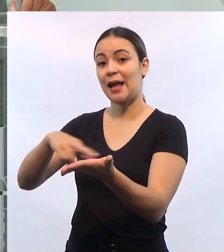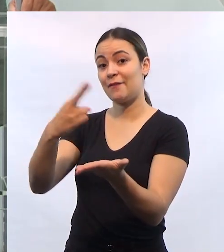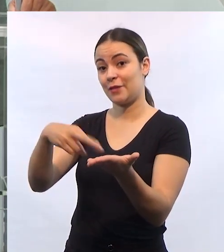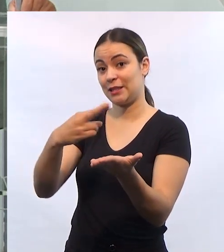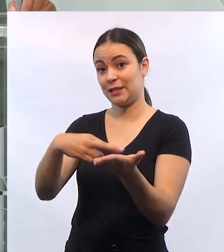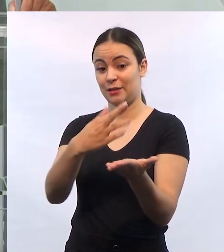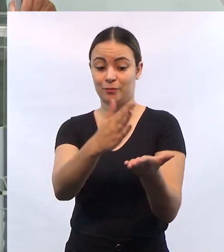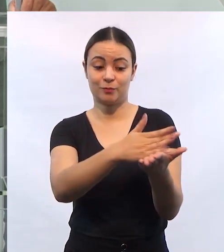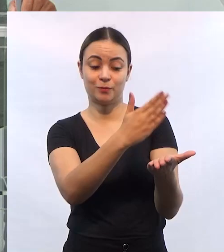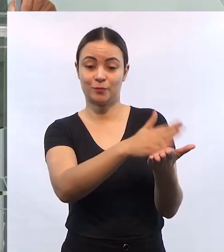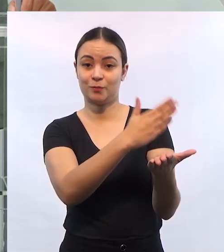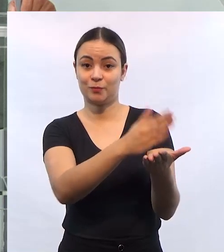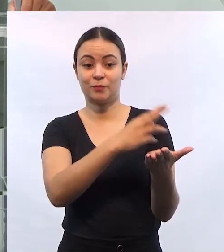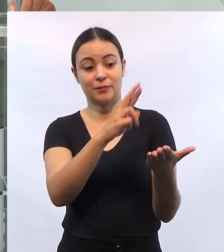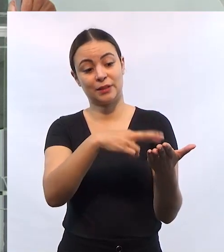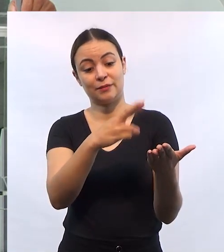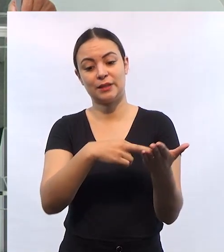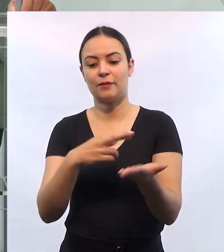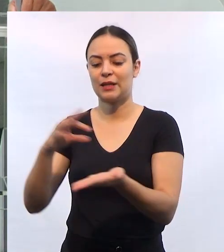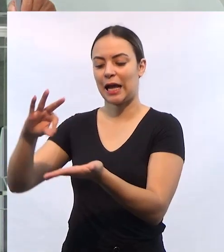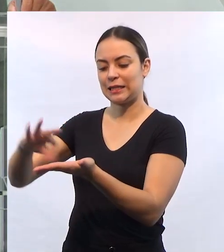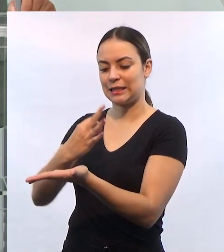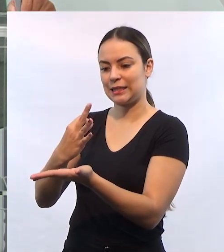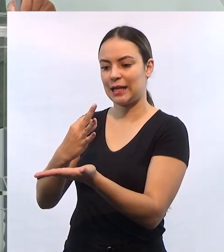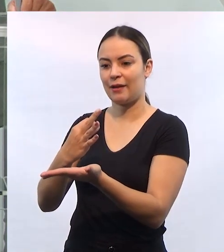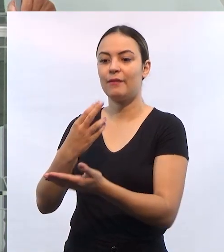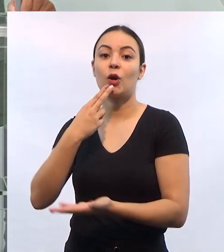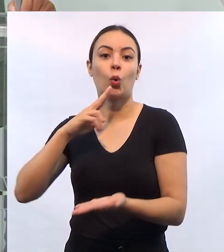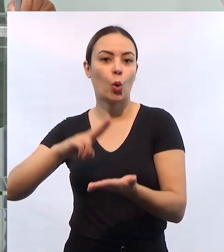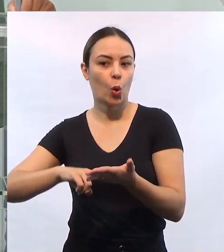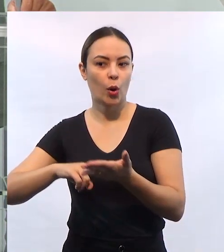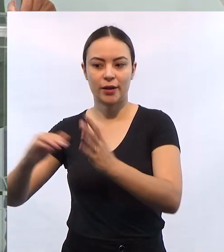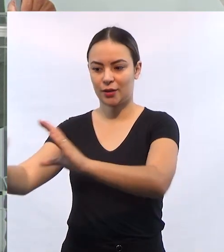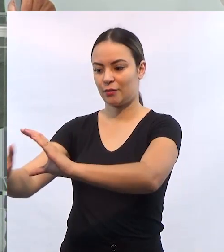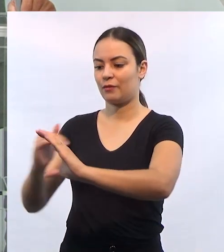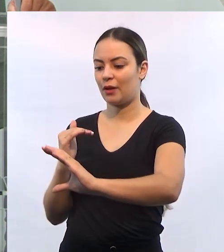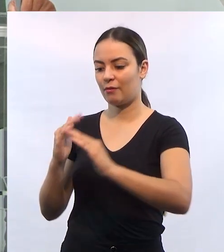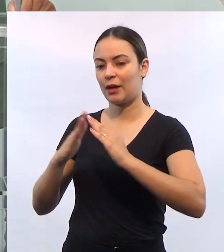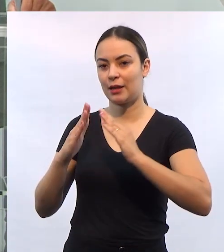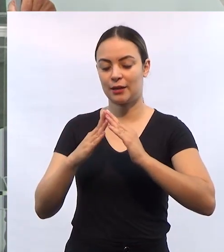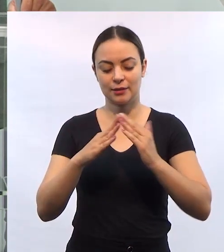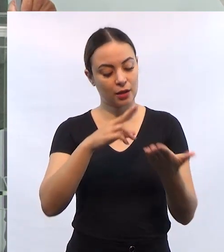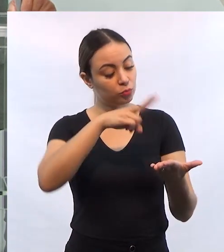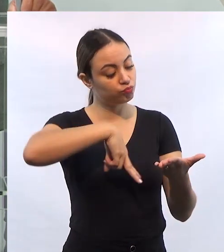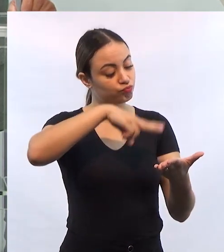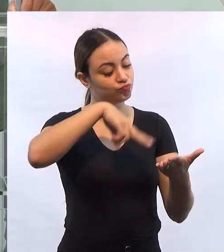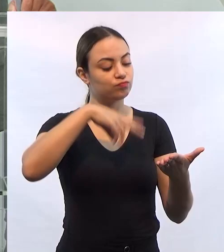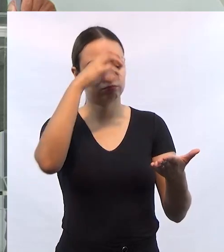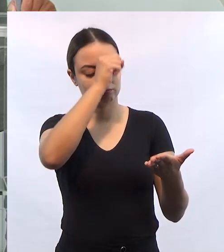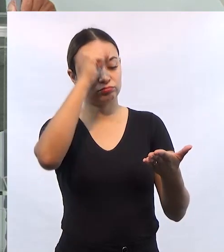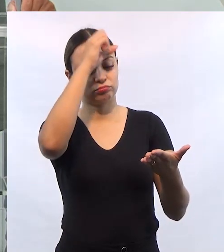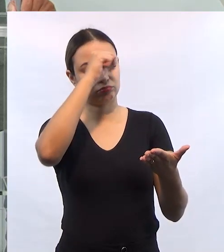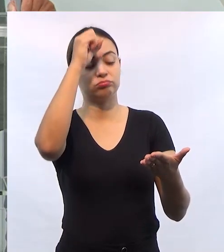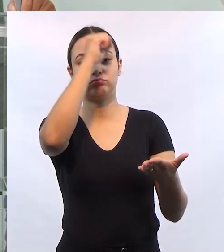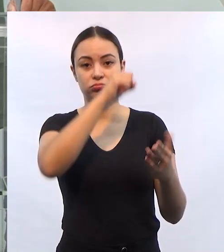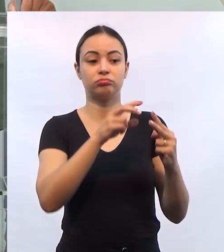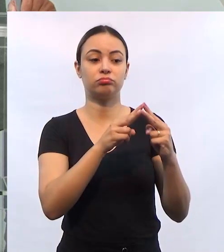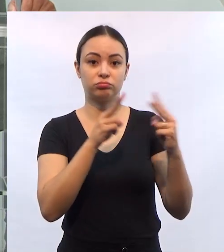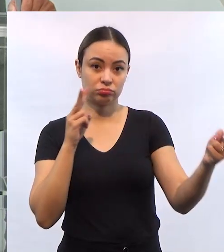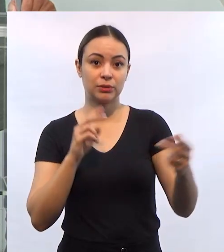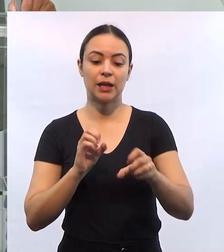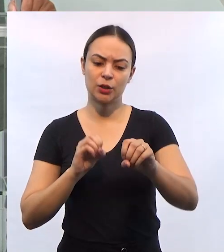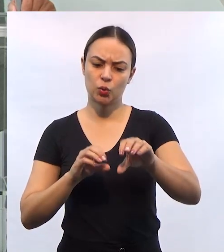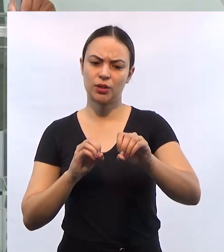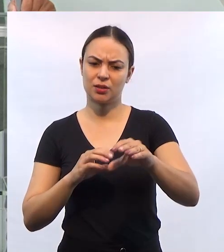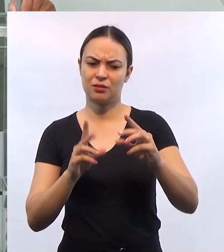às vezes, inclusive, chegavam as ferramentas e as peças para poder trabalhar dessa forma. Muitas pessoas aprenderam, tá? Educação